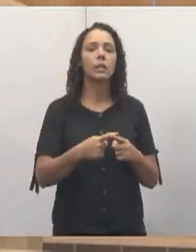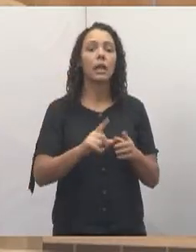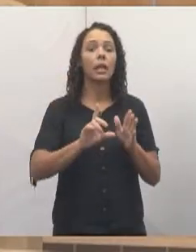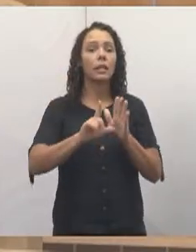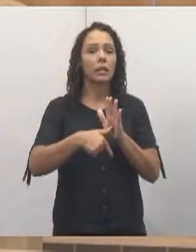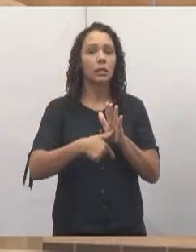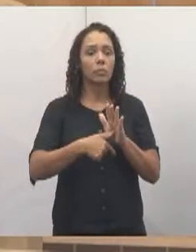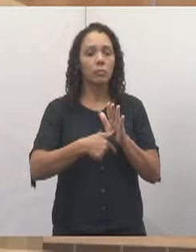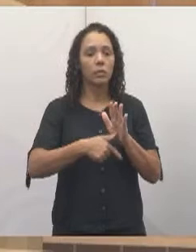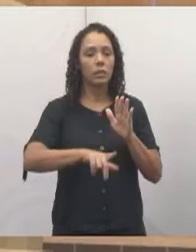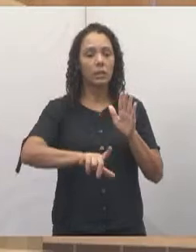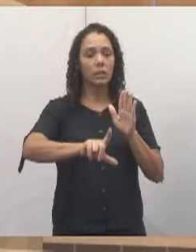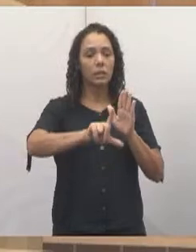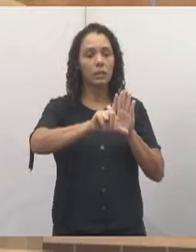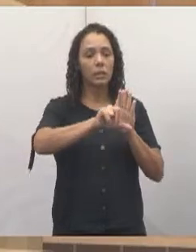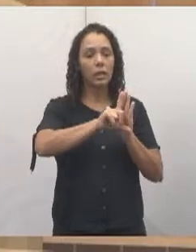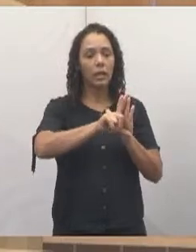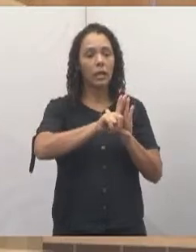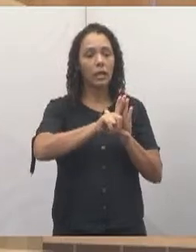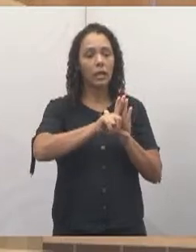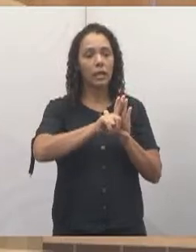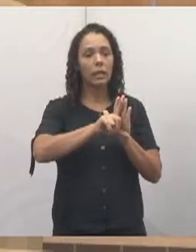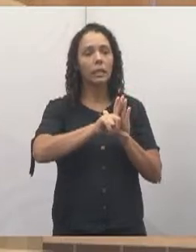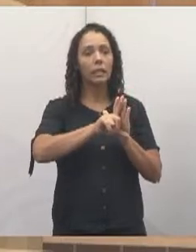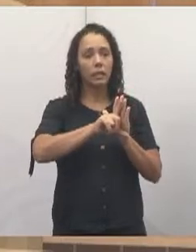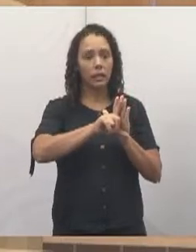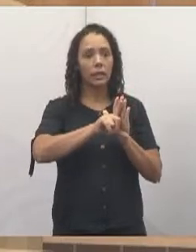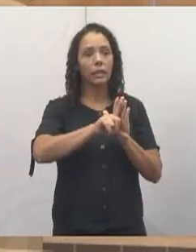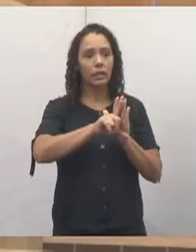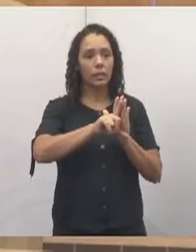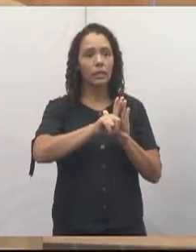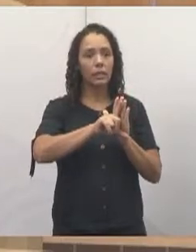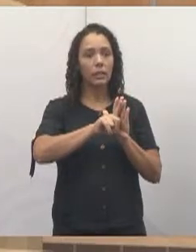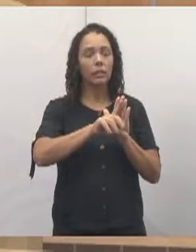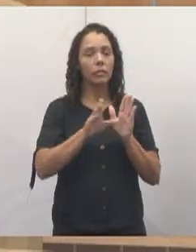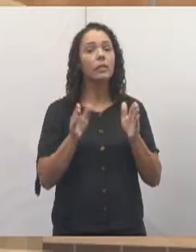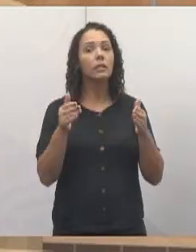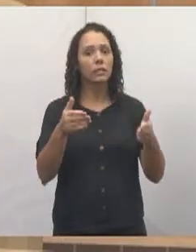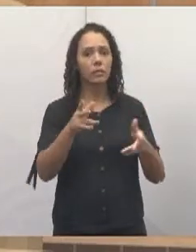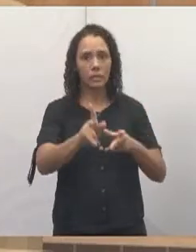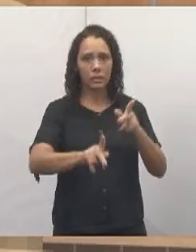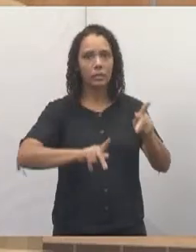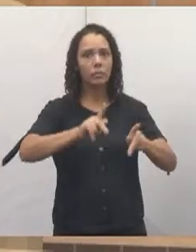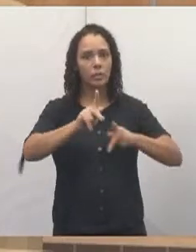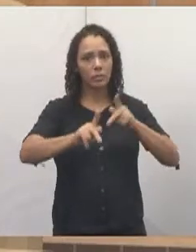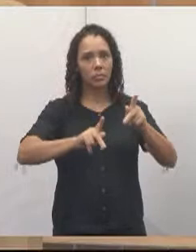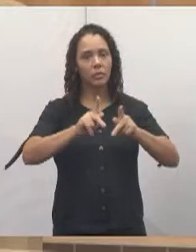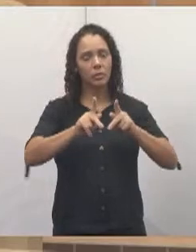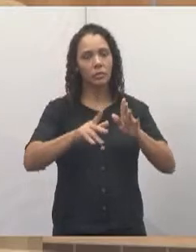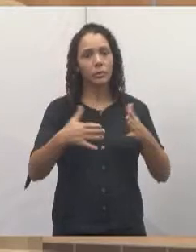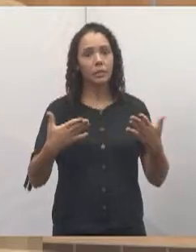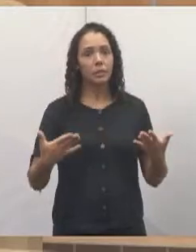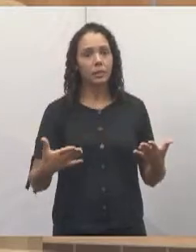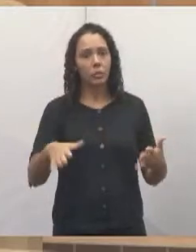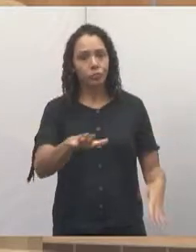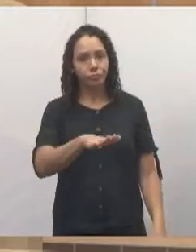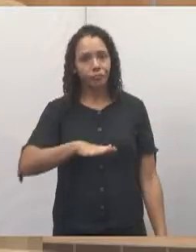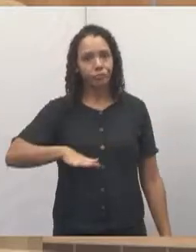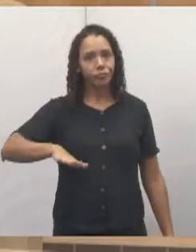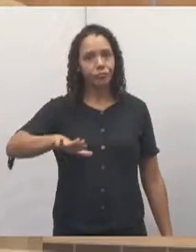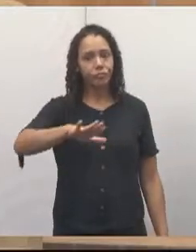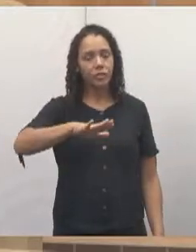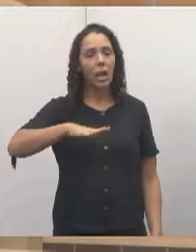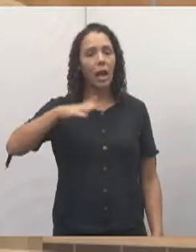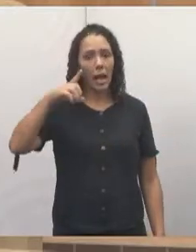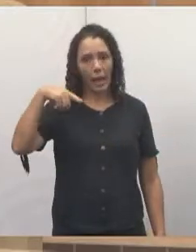aquela lei ela terá efeito direto na população, né? Então, assim, a advocacia, em qual frente